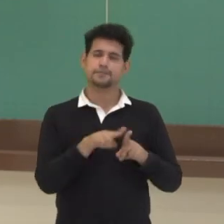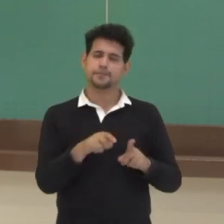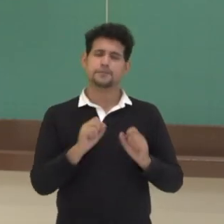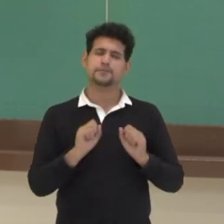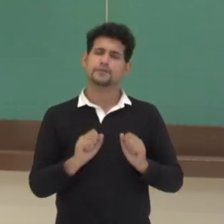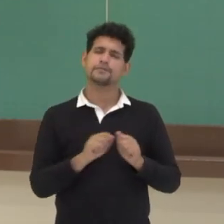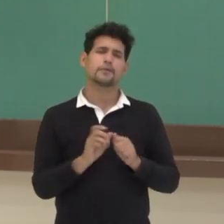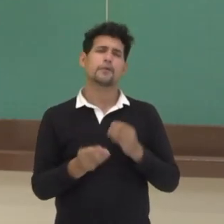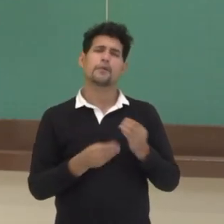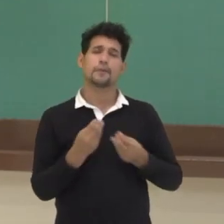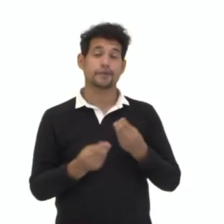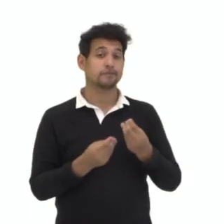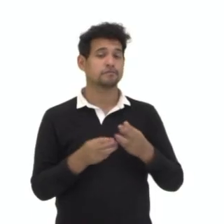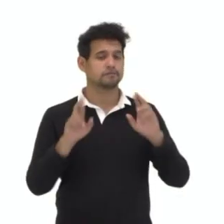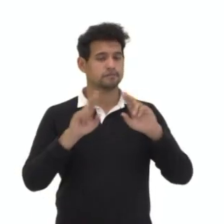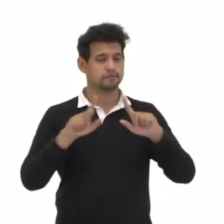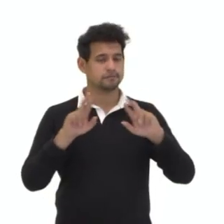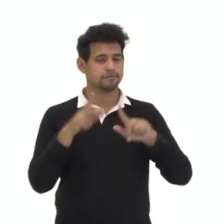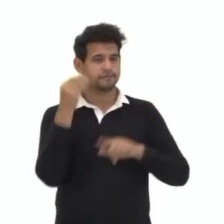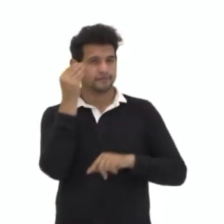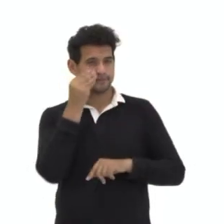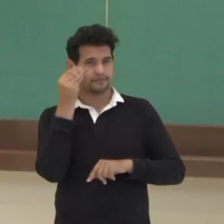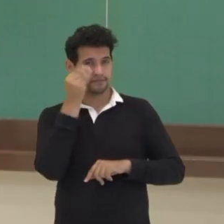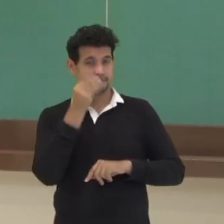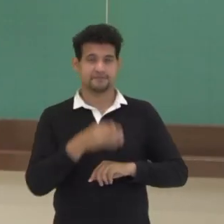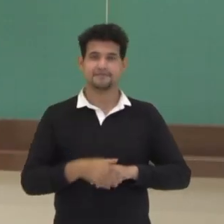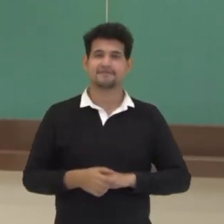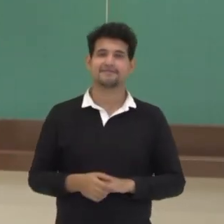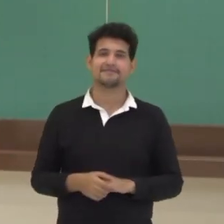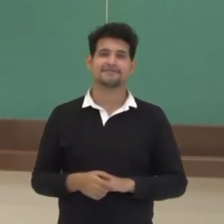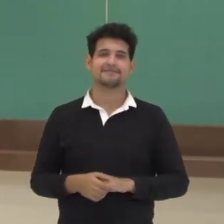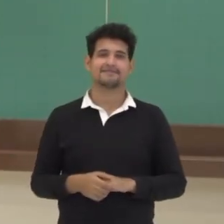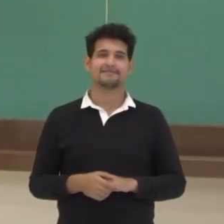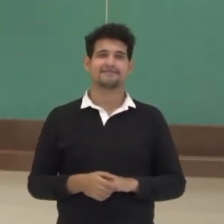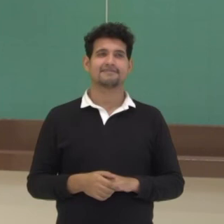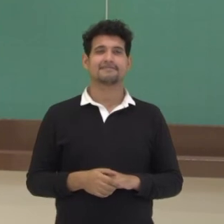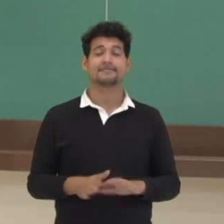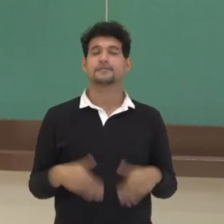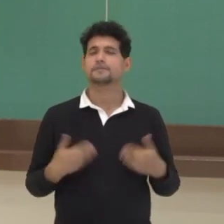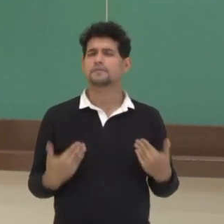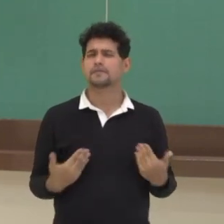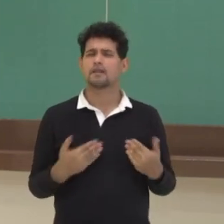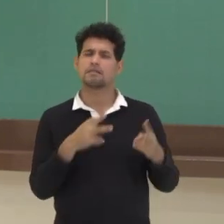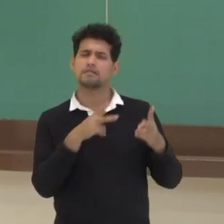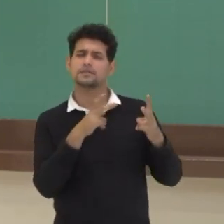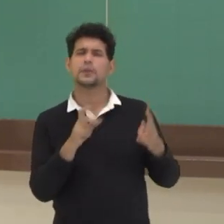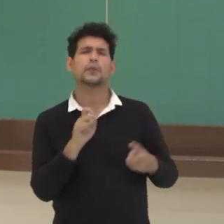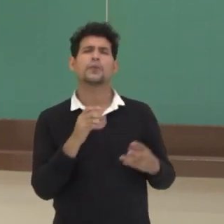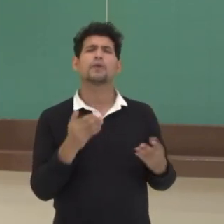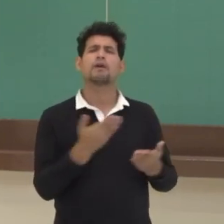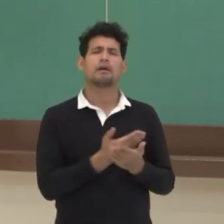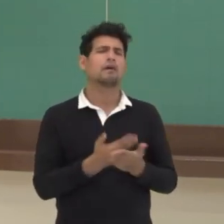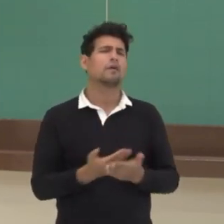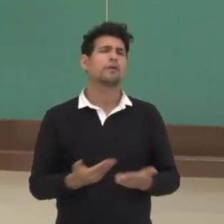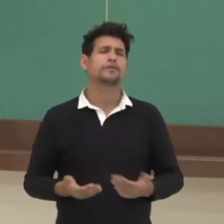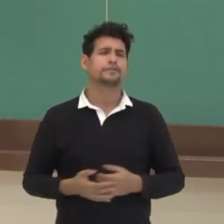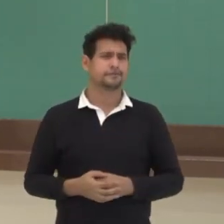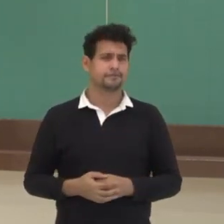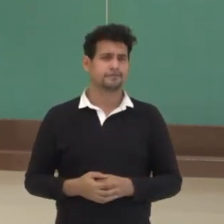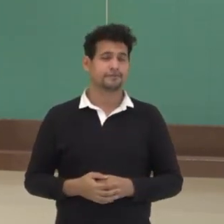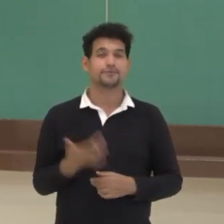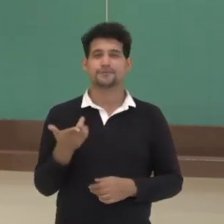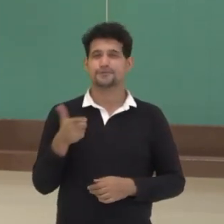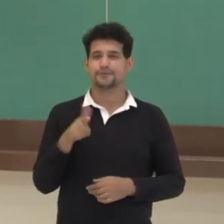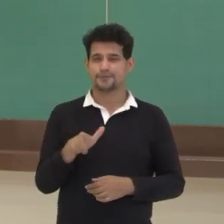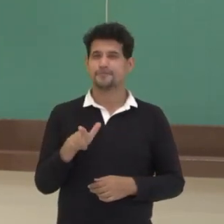pode aí fazer outros experimentos também, certo? Então, o que nós vimos na aula de hoje?